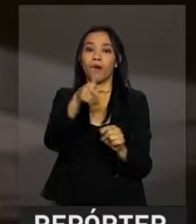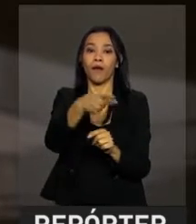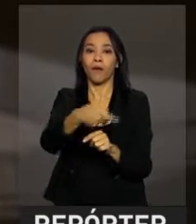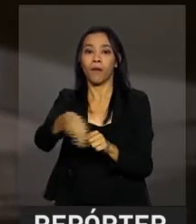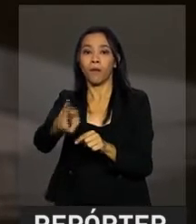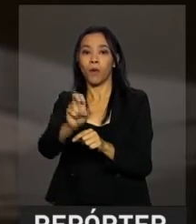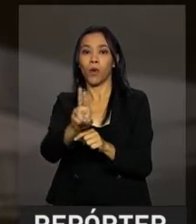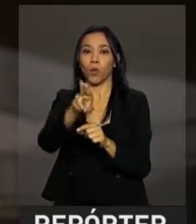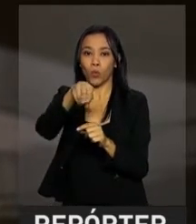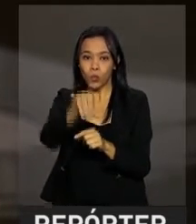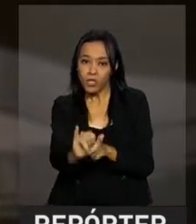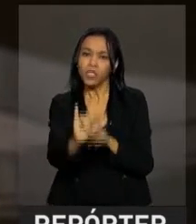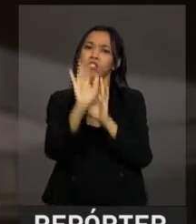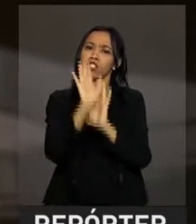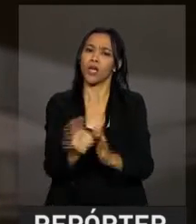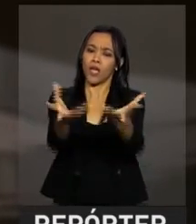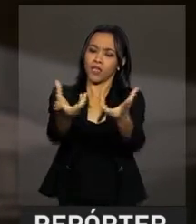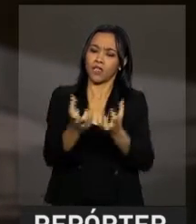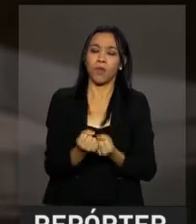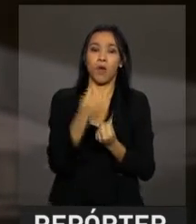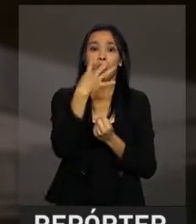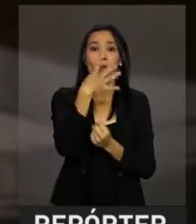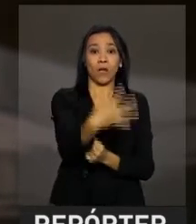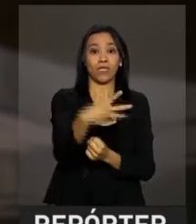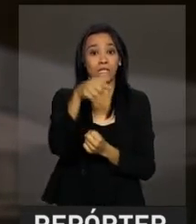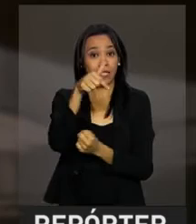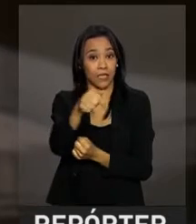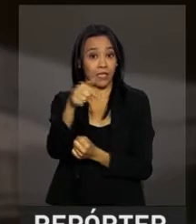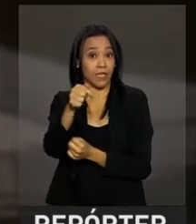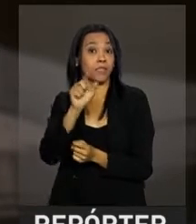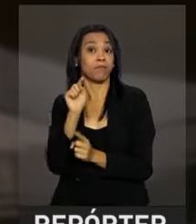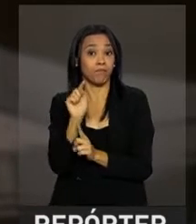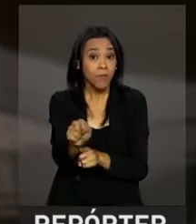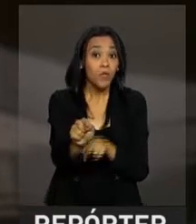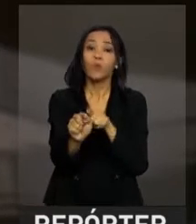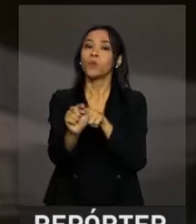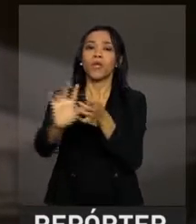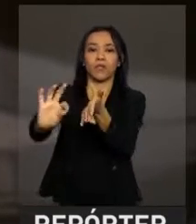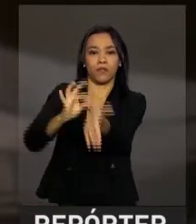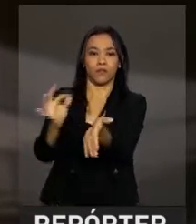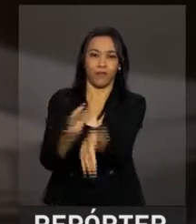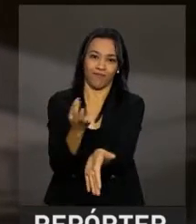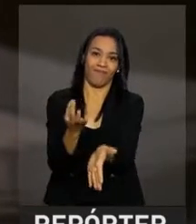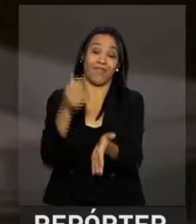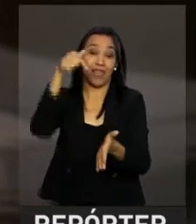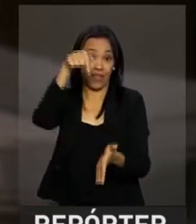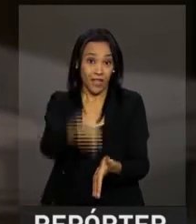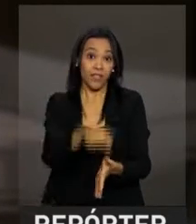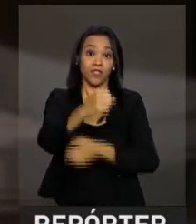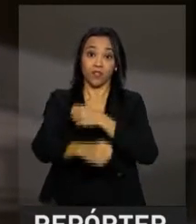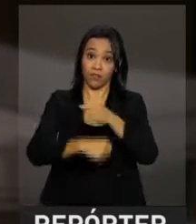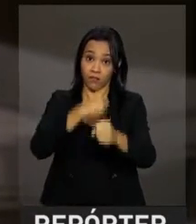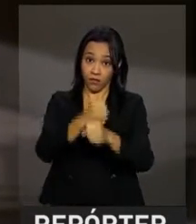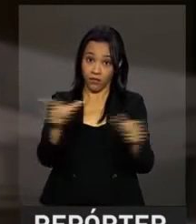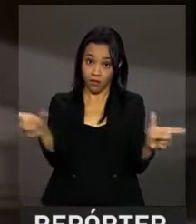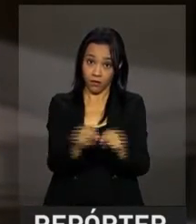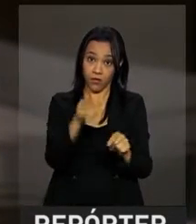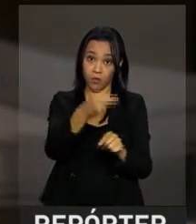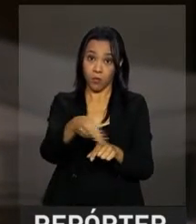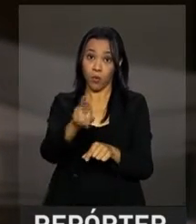até agora o prouni já recebeu 477 mil inscrições do prouni deste ano oferece